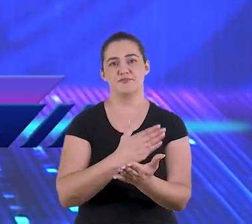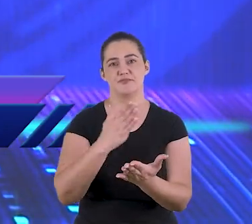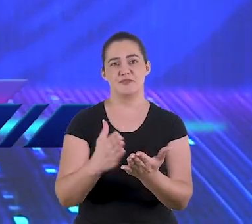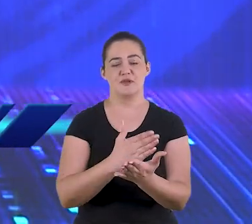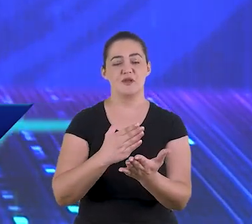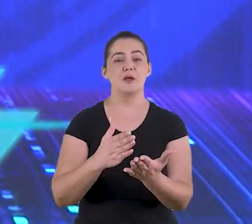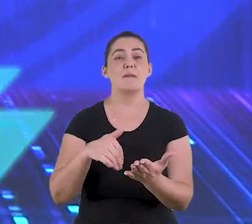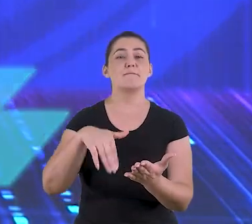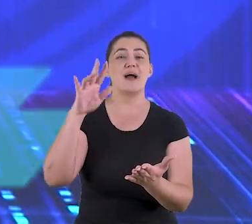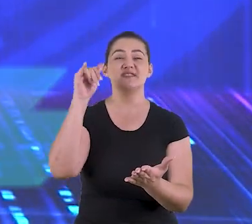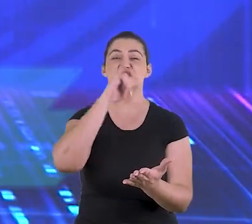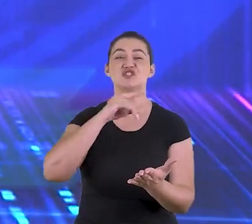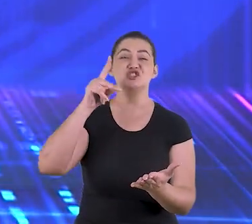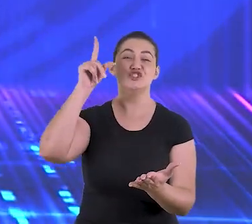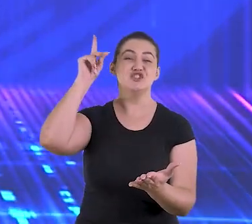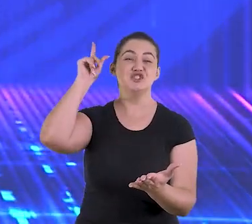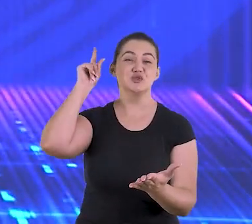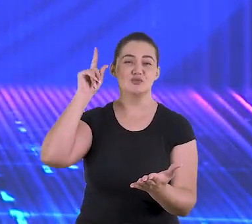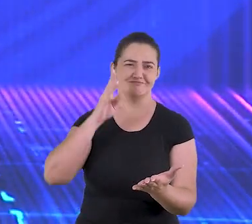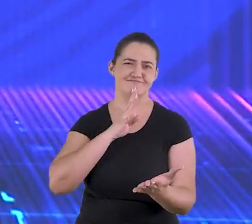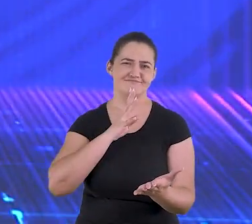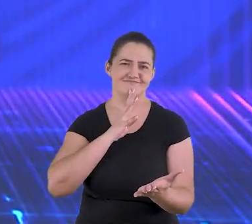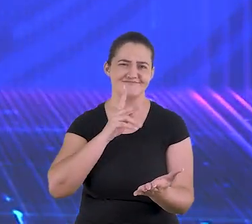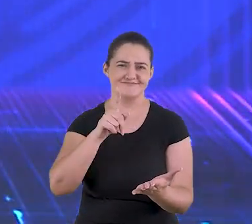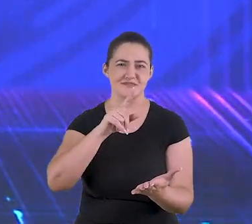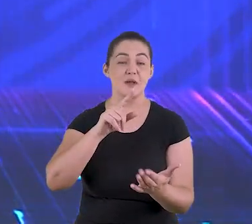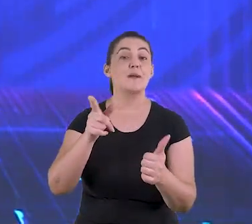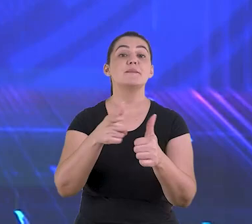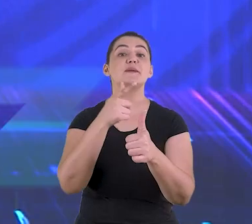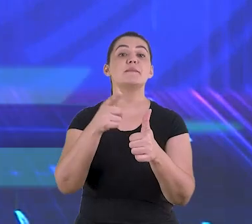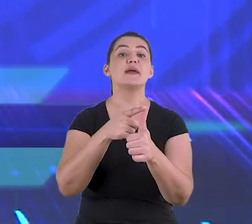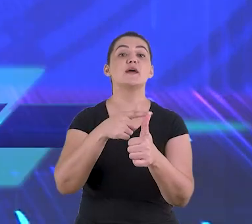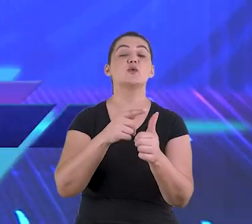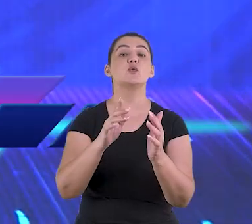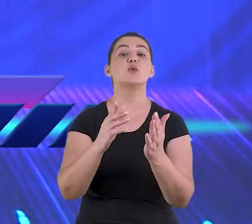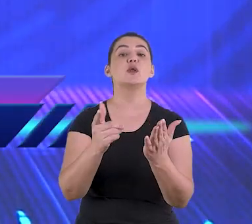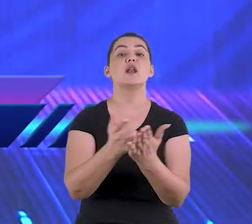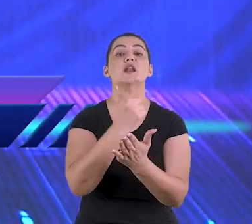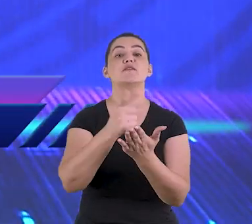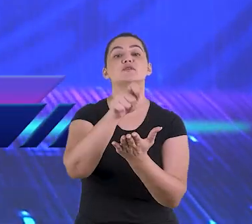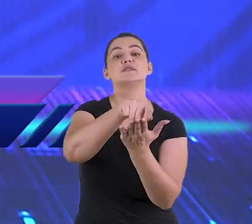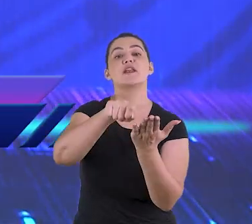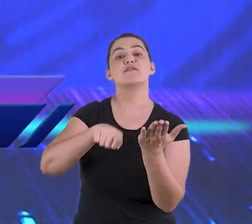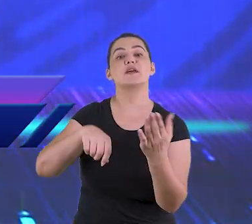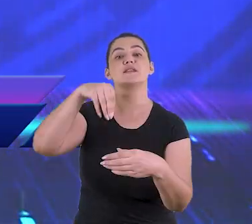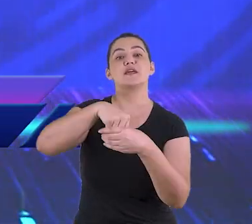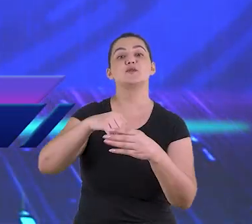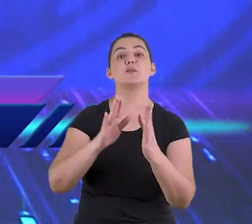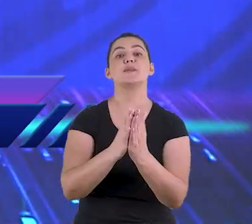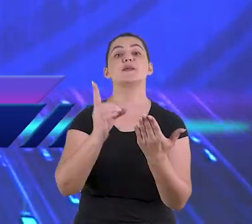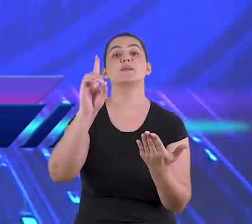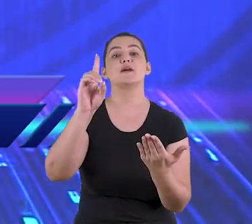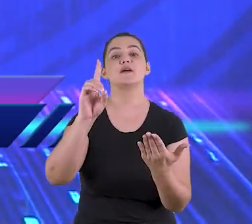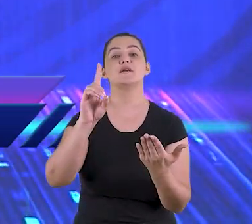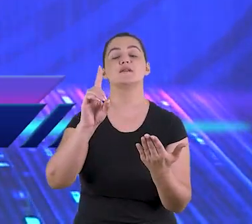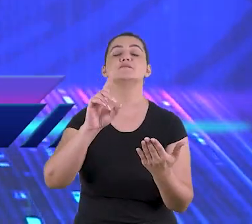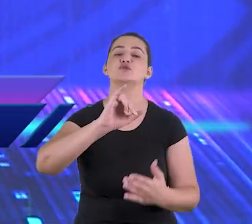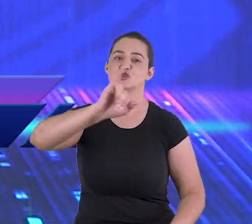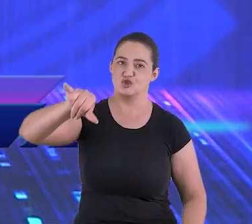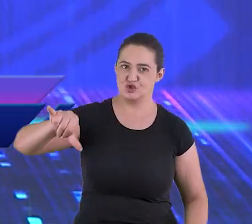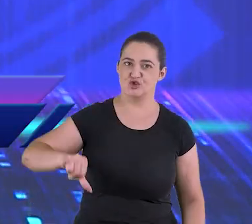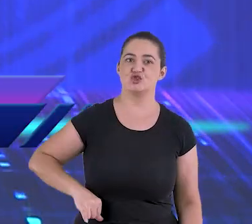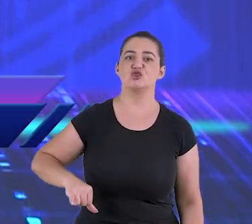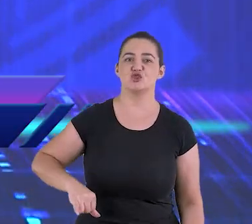Bíblia no livro mais antigo da Bíblia. Você sabe qual é? Qual foi o primeiro livro da Bíblia a ser escrito? O livro de